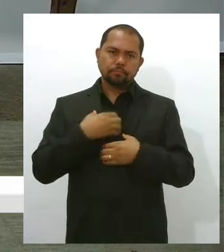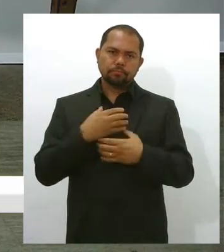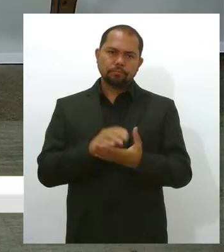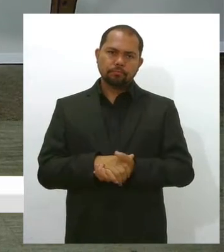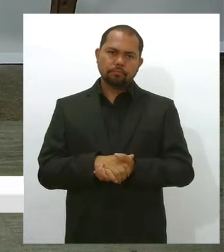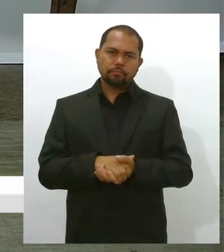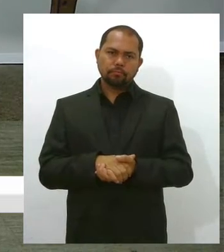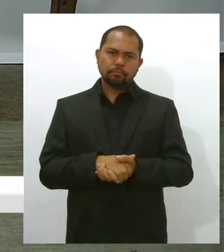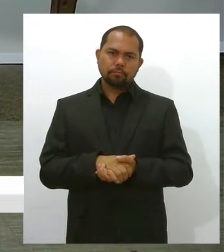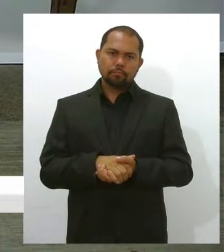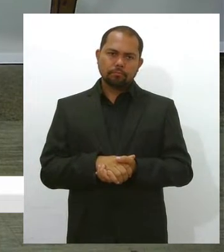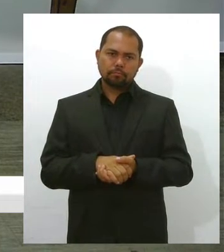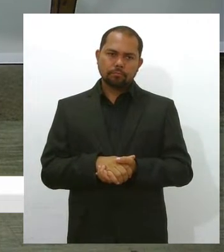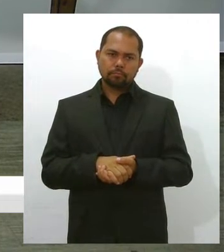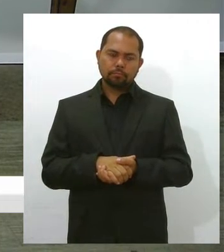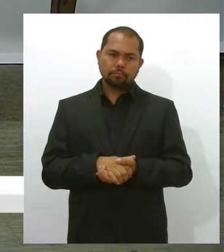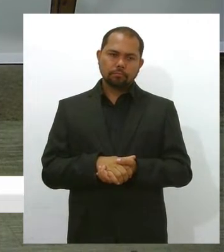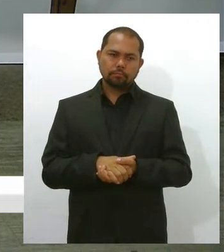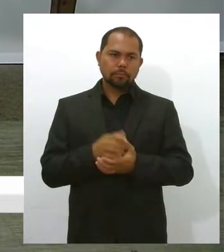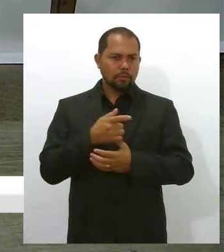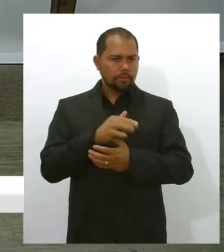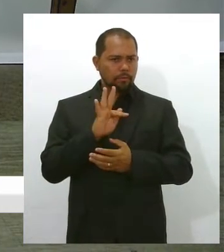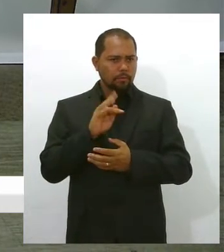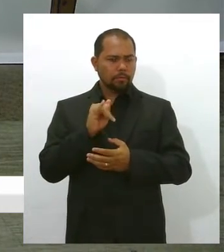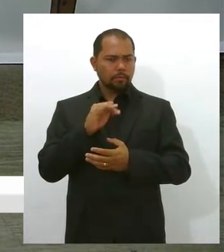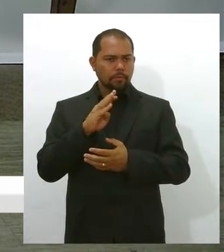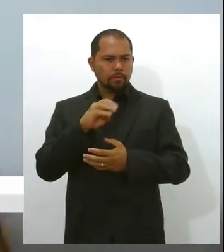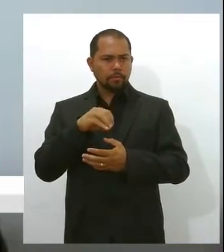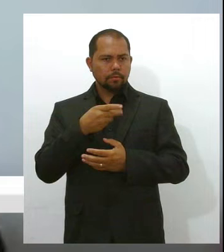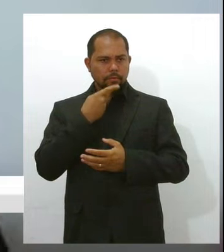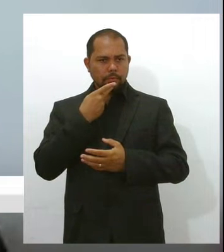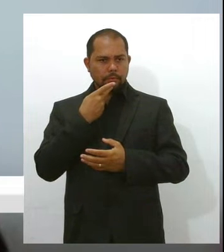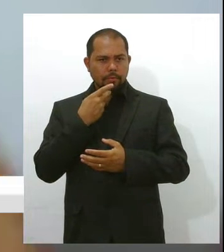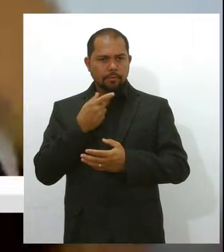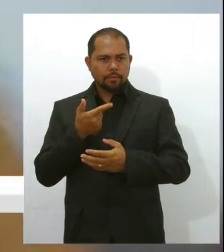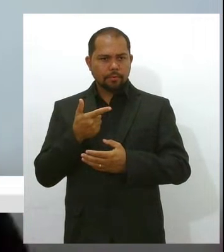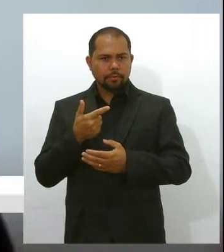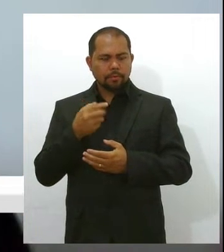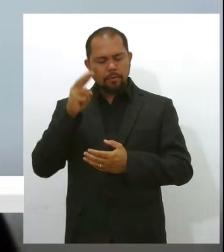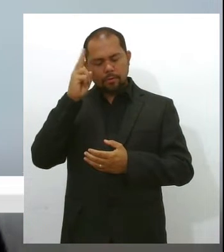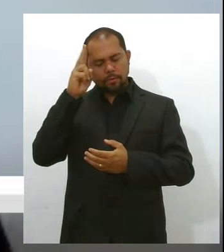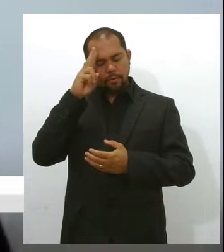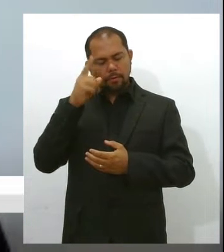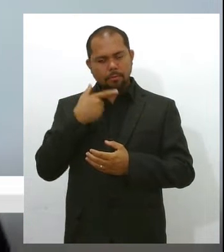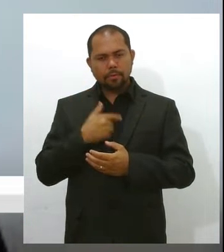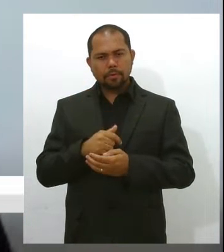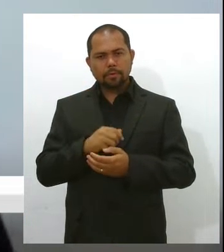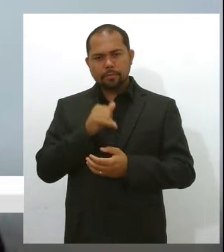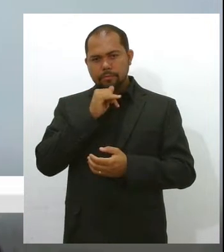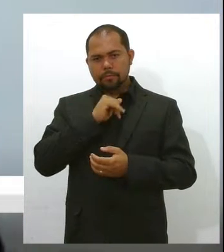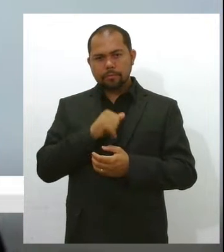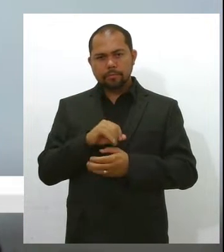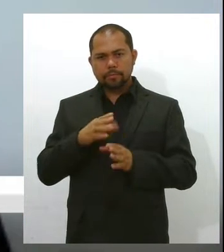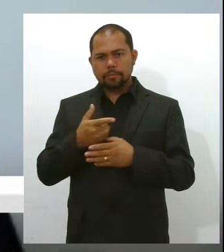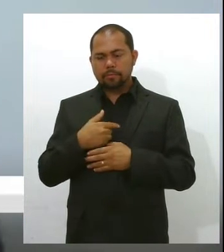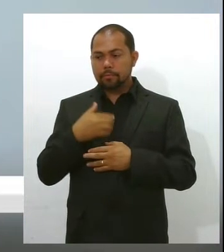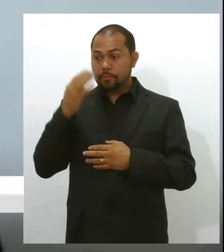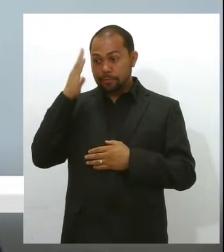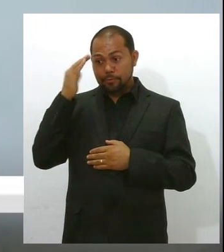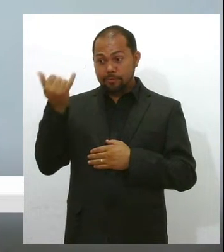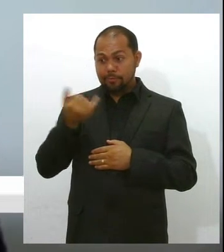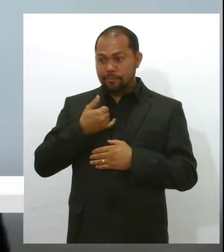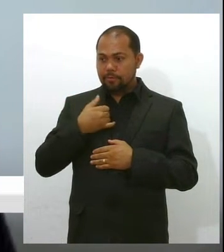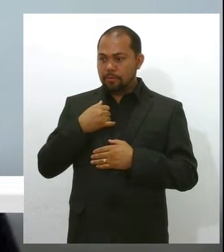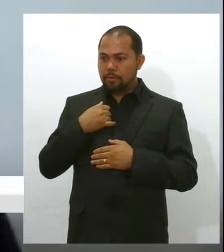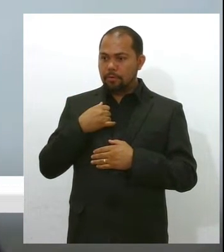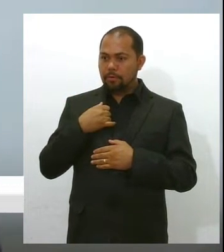Você ia complementar, Fabiano? Não, não, eu estava lembrando uma situação, assim, quando eu soube que eu ia ser pai, eu pensei, poxa, e aí, quero